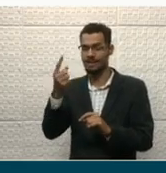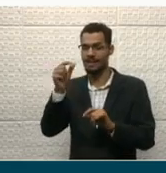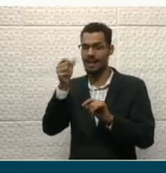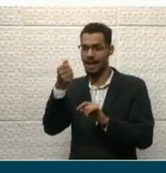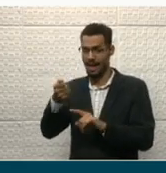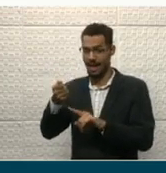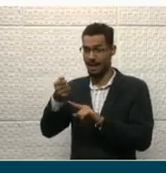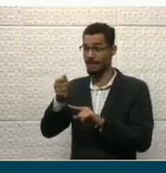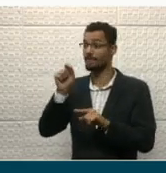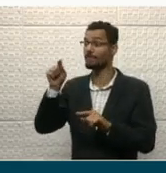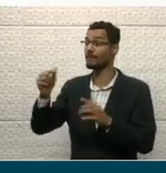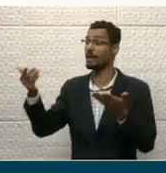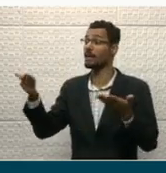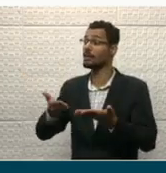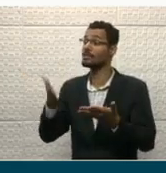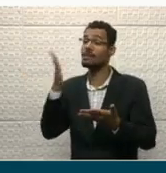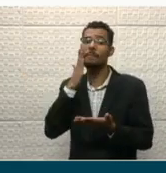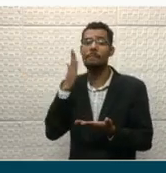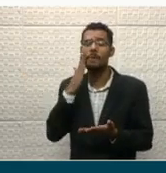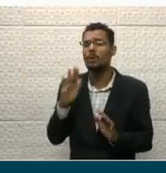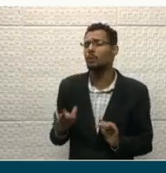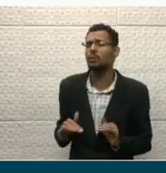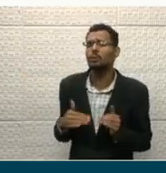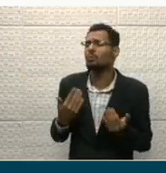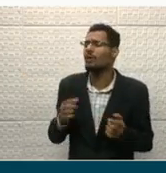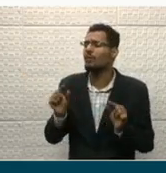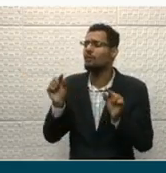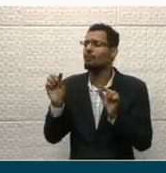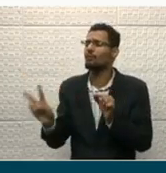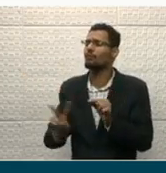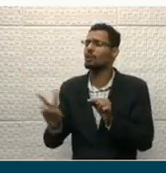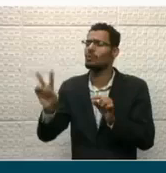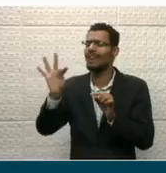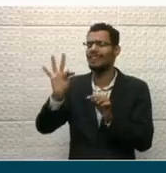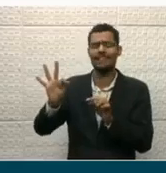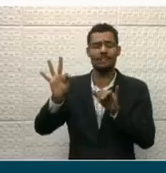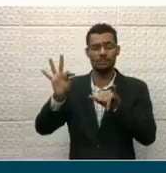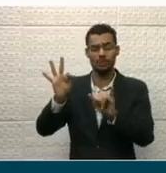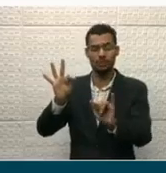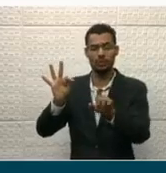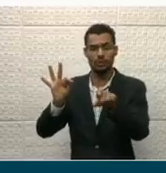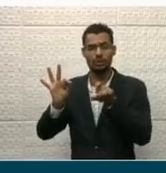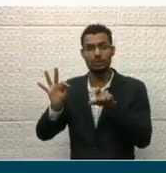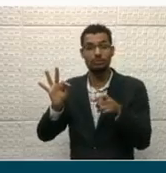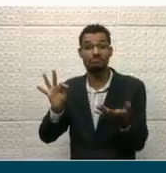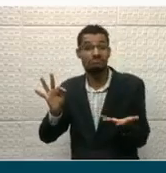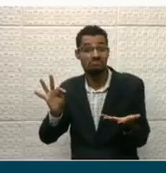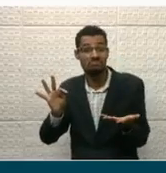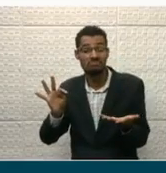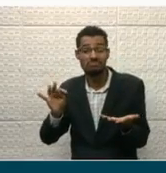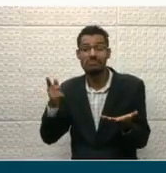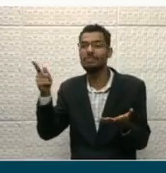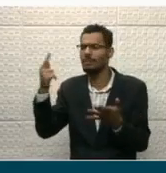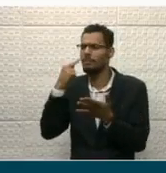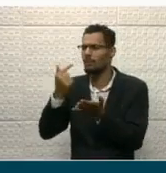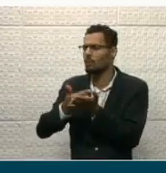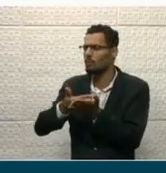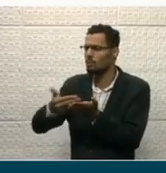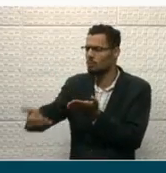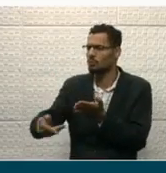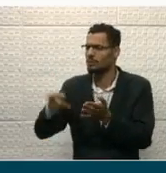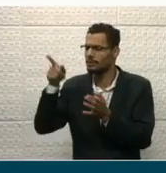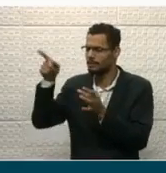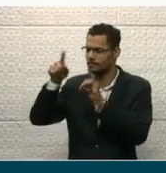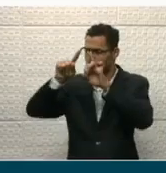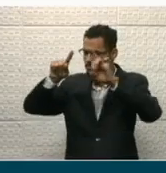eu conheço agora qual é o vetor T de xy, que ele é dado a partir da